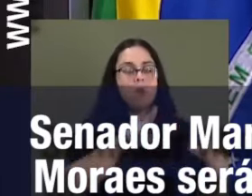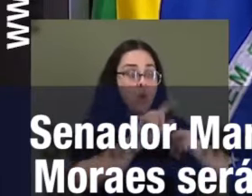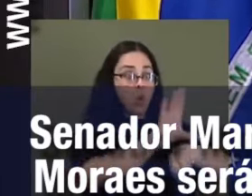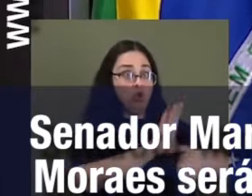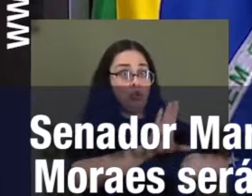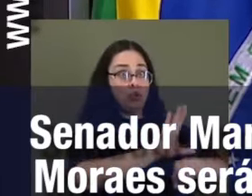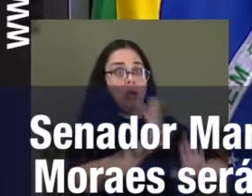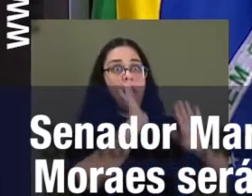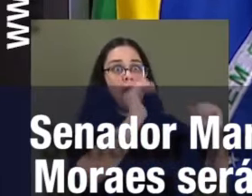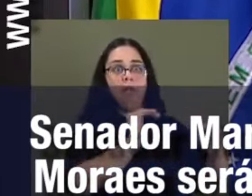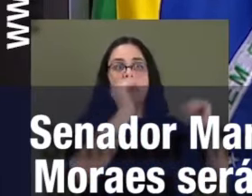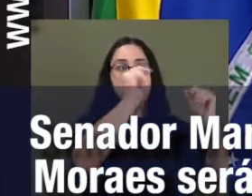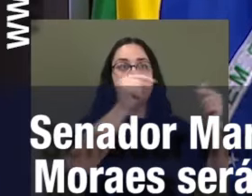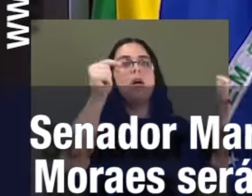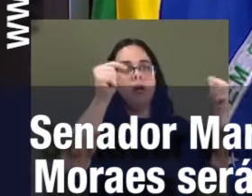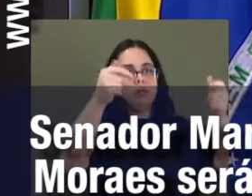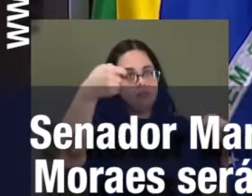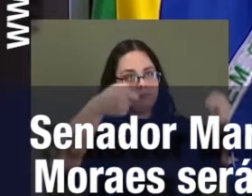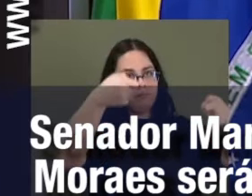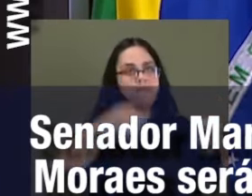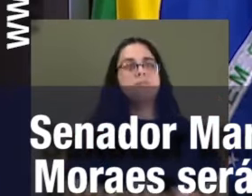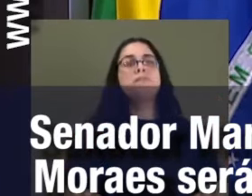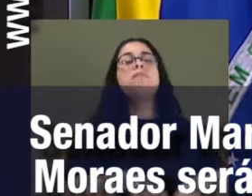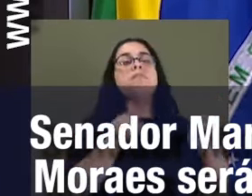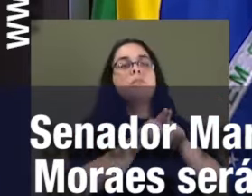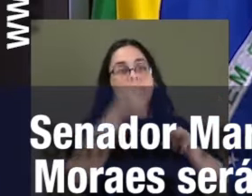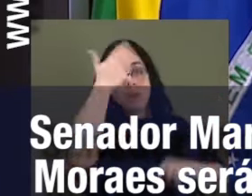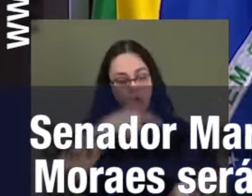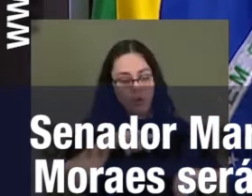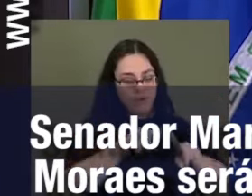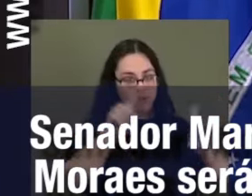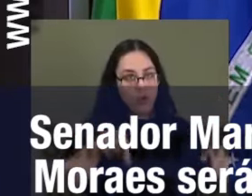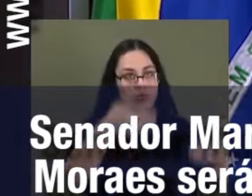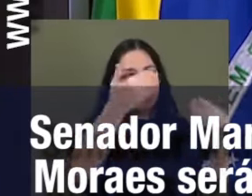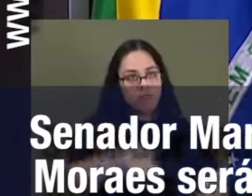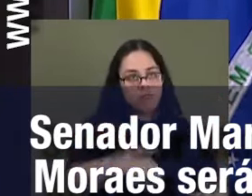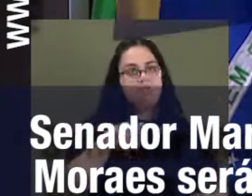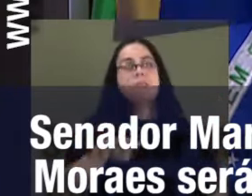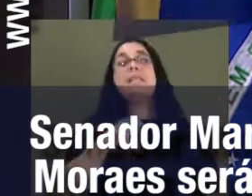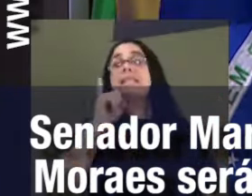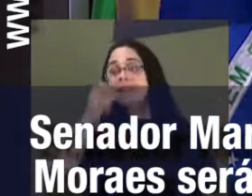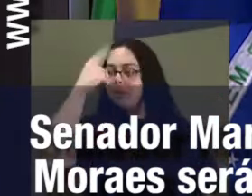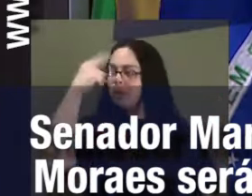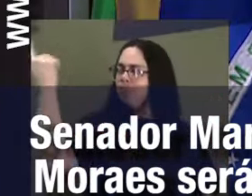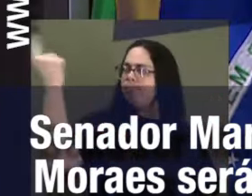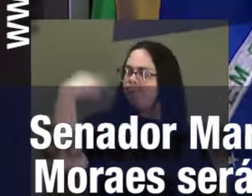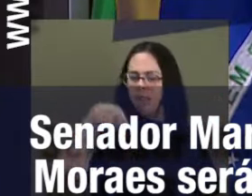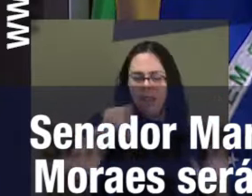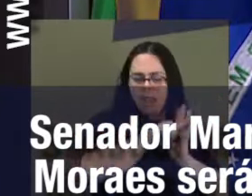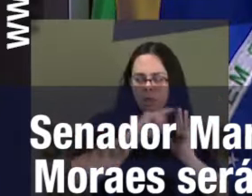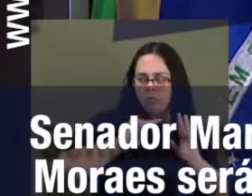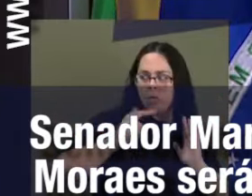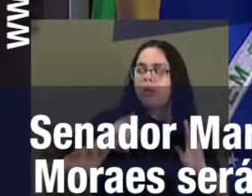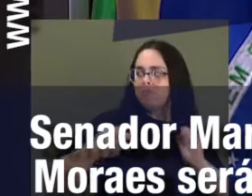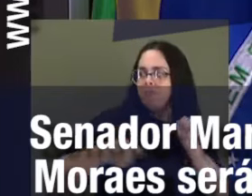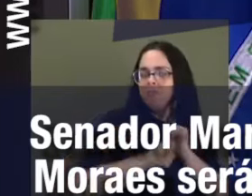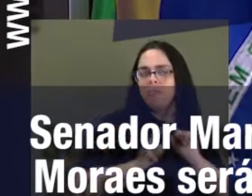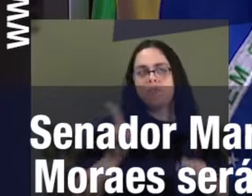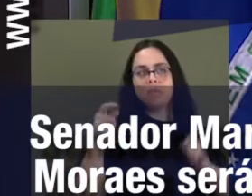Constituição, que é a nossa lei maior, o funcionário é obrigado a denunciar quem determinou a ele a cumprir aquela